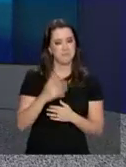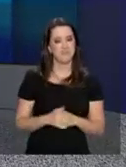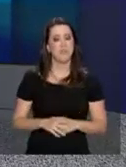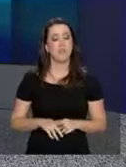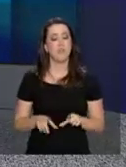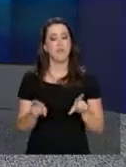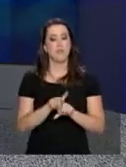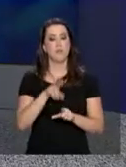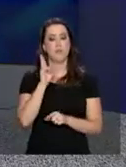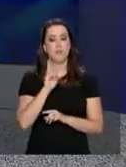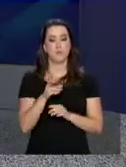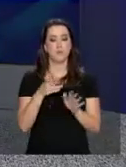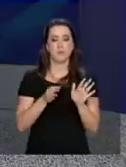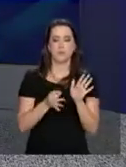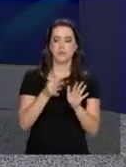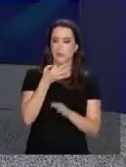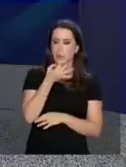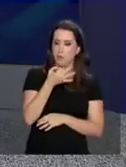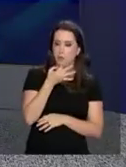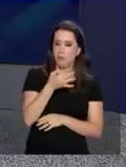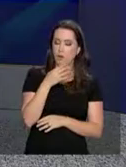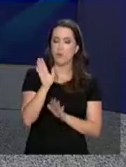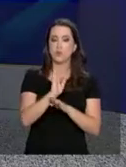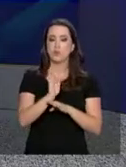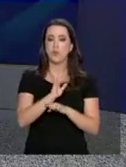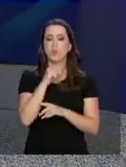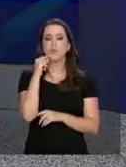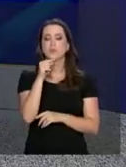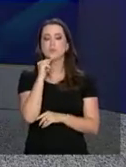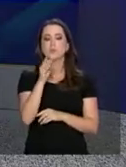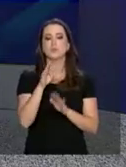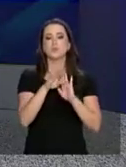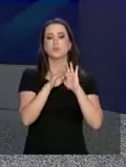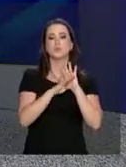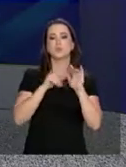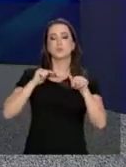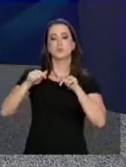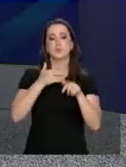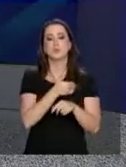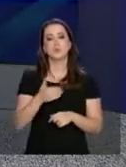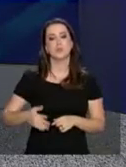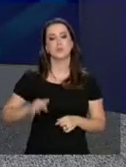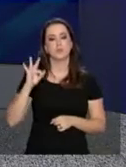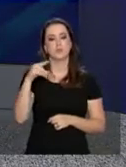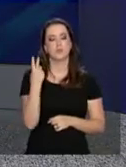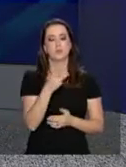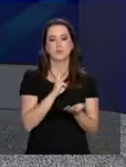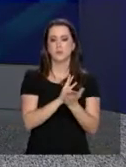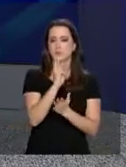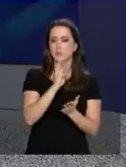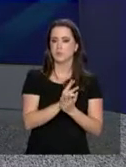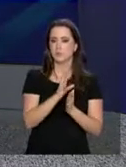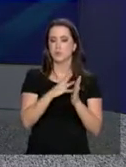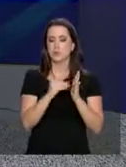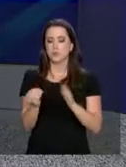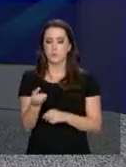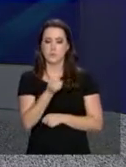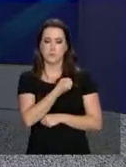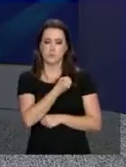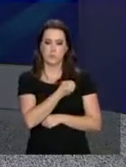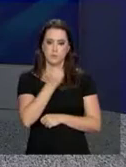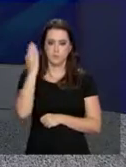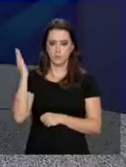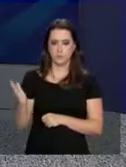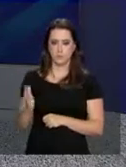Twitter e você pode ainda mandar sugestões de reportagens e dúvidas sobre programas e ações do Governo Federal para o nosso WhatsApp. Então,